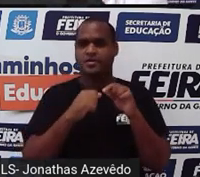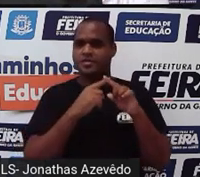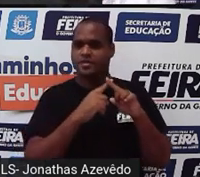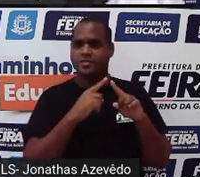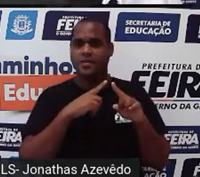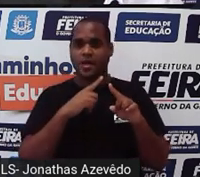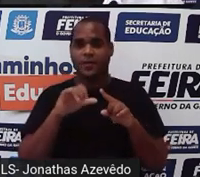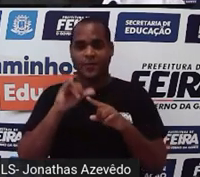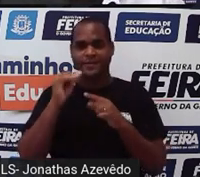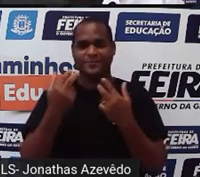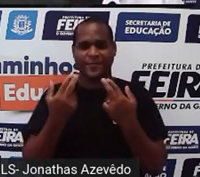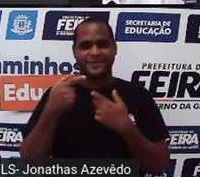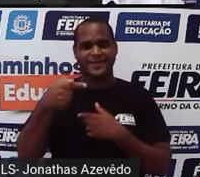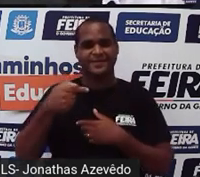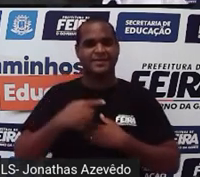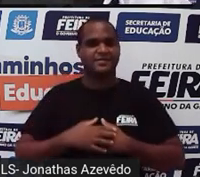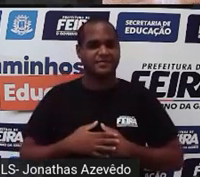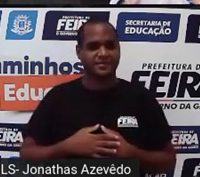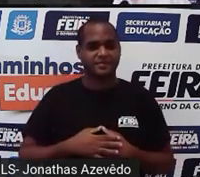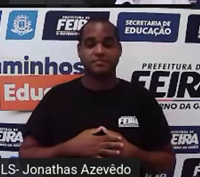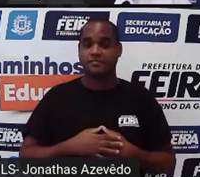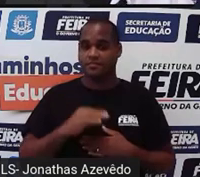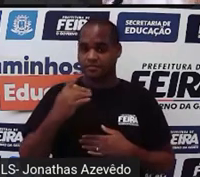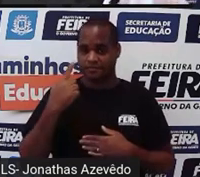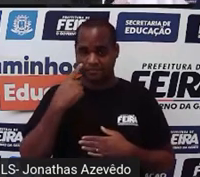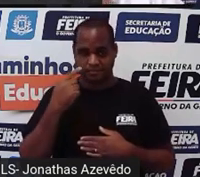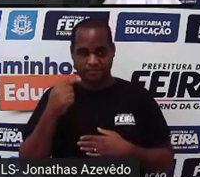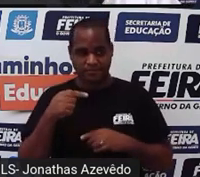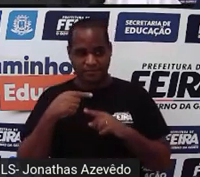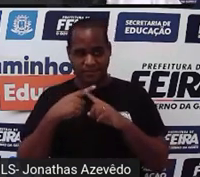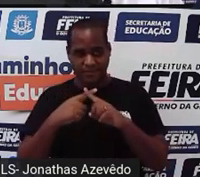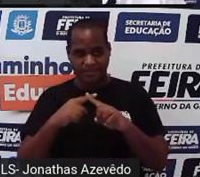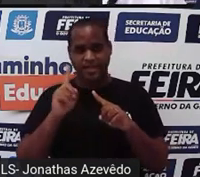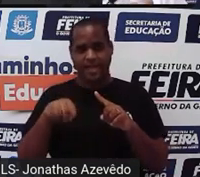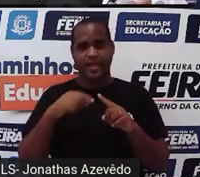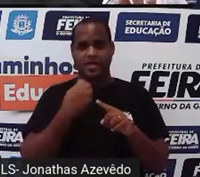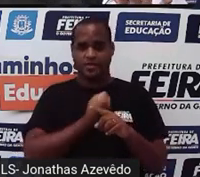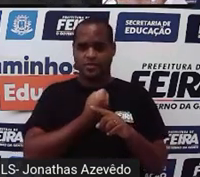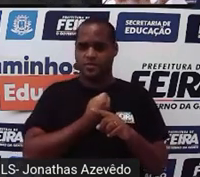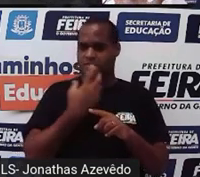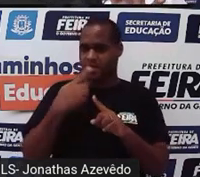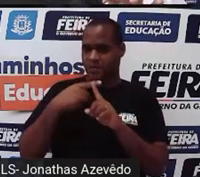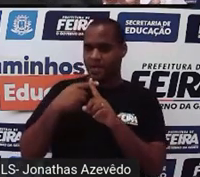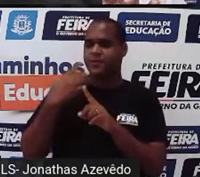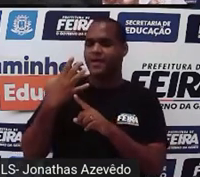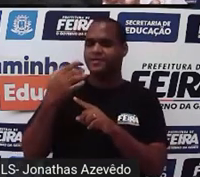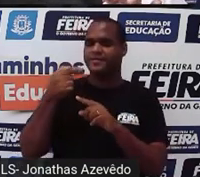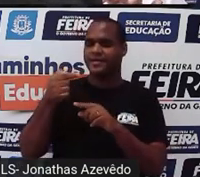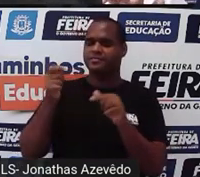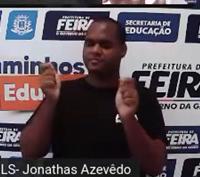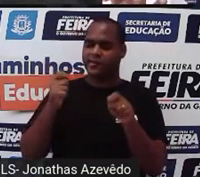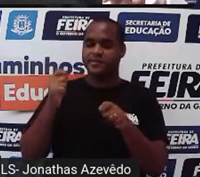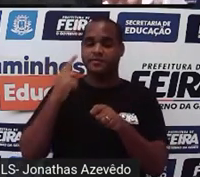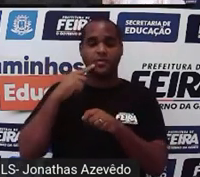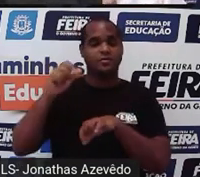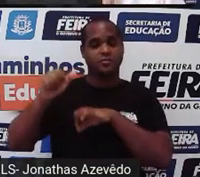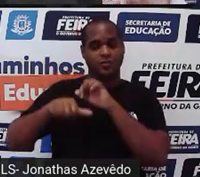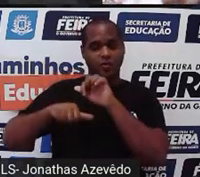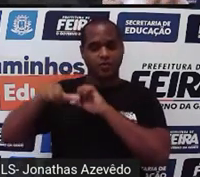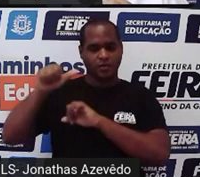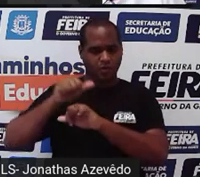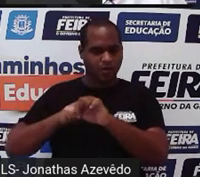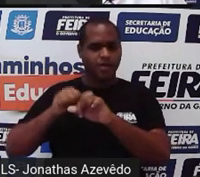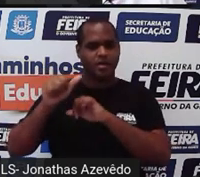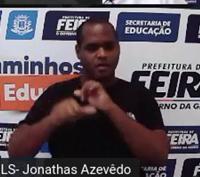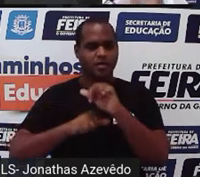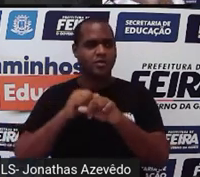4 = 7 tá X é um número que mais quatro das sete horas eu pego assim mais quatro jogos o outro lado